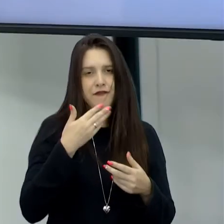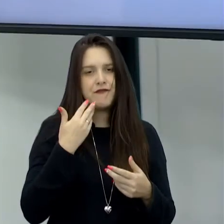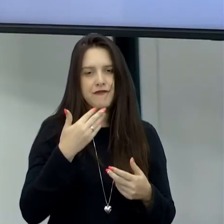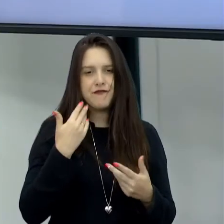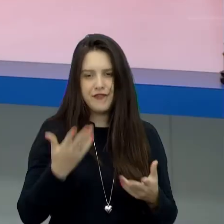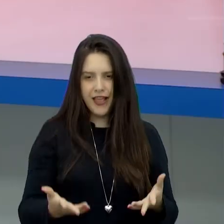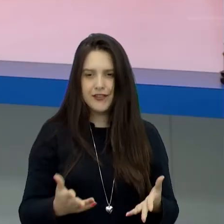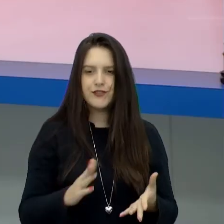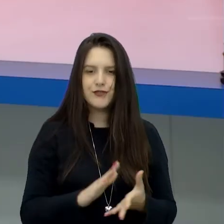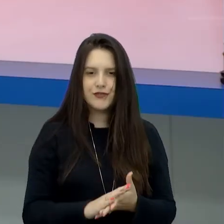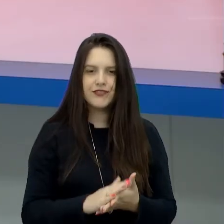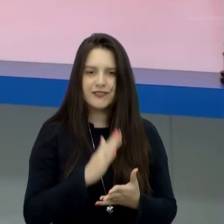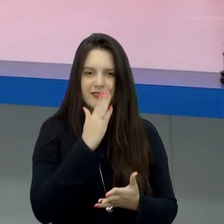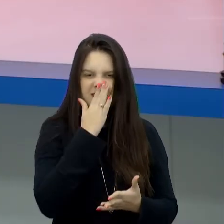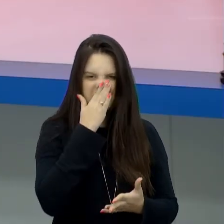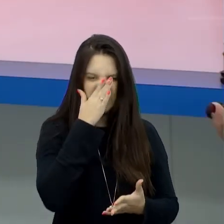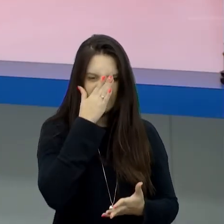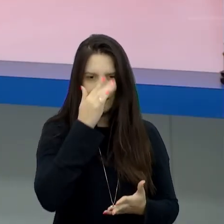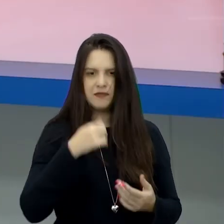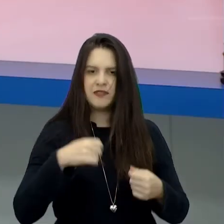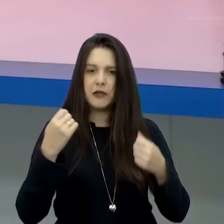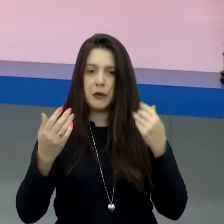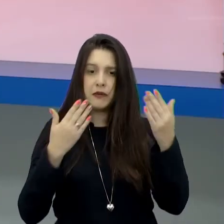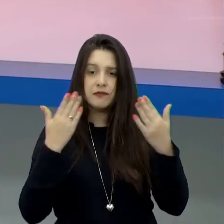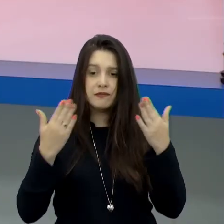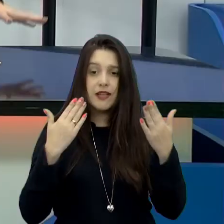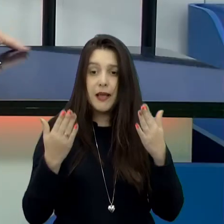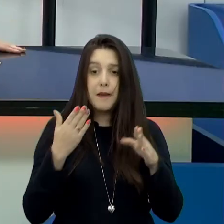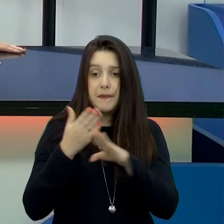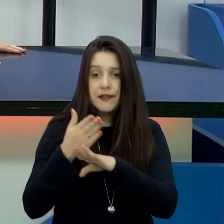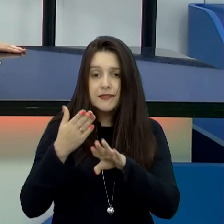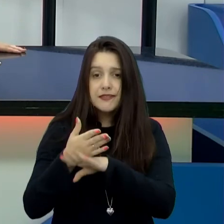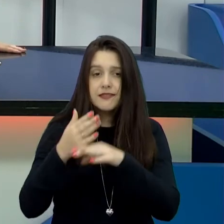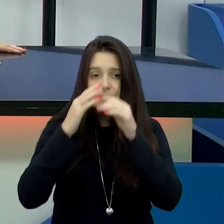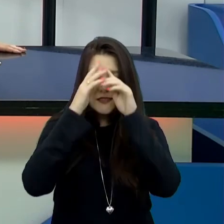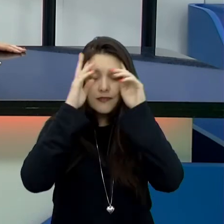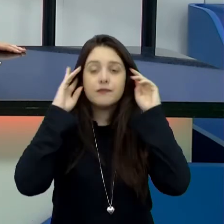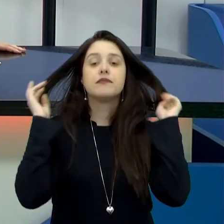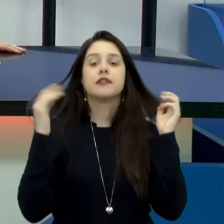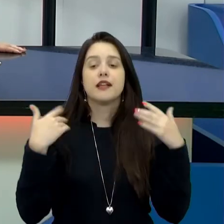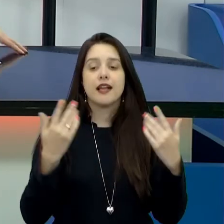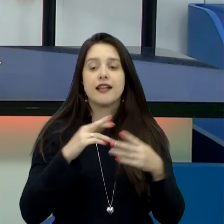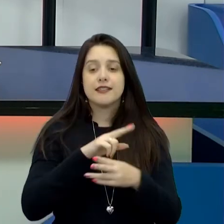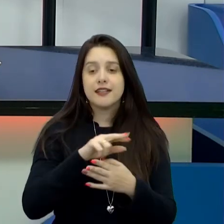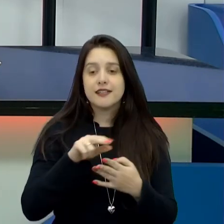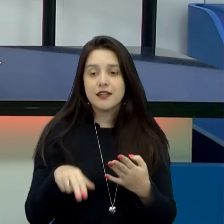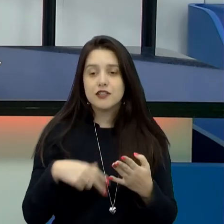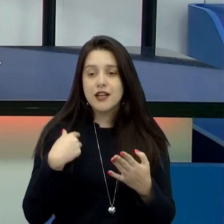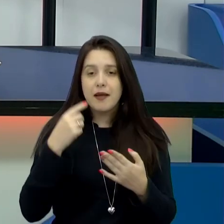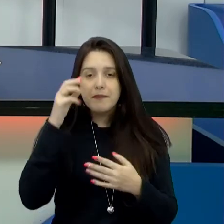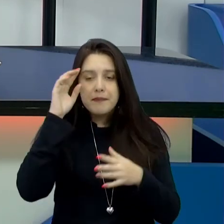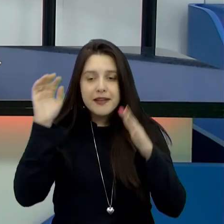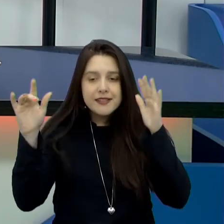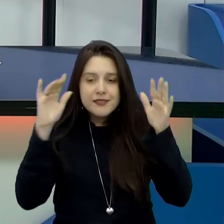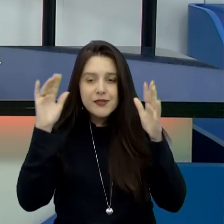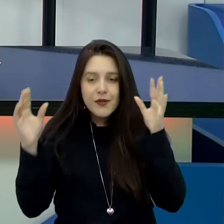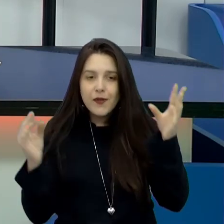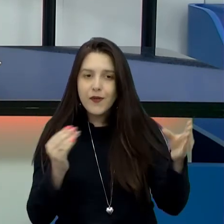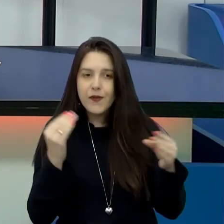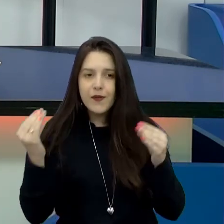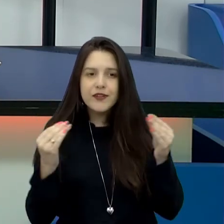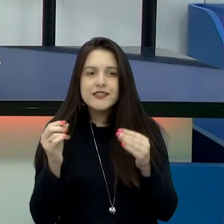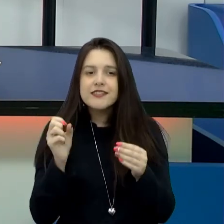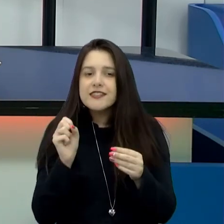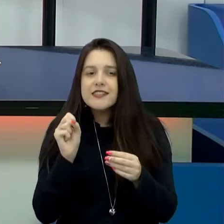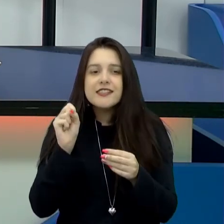né? O falar, o verbalizar é fácil. Fazer que são elas, mas é uma experiência. Já pensou poder passar muito... para as outras séries? Se eu não tivesse,